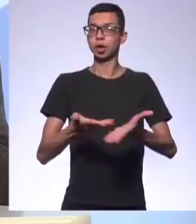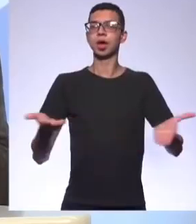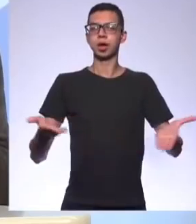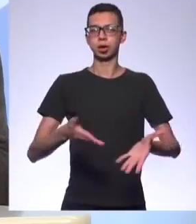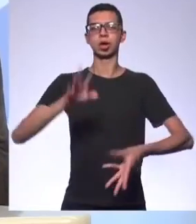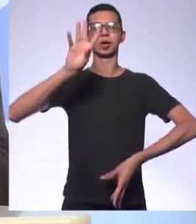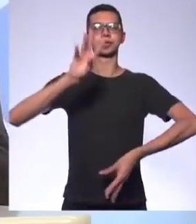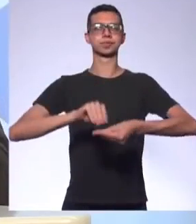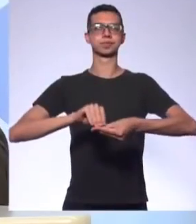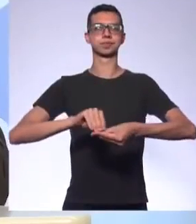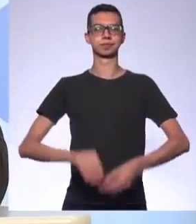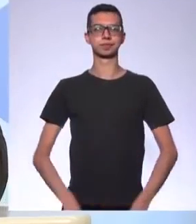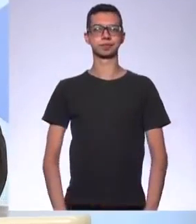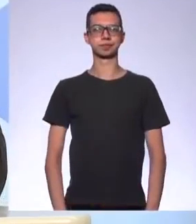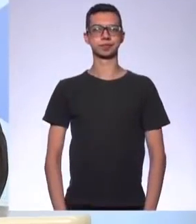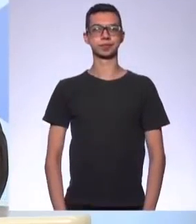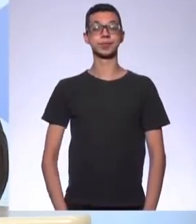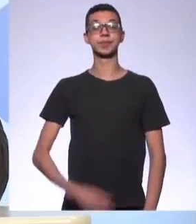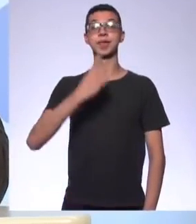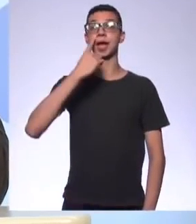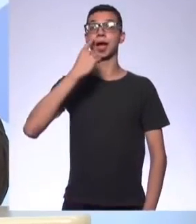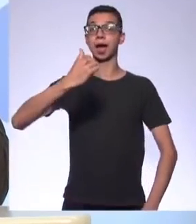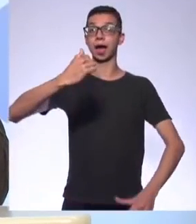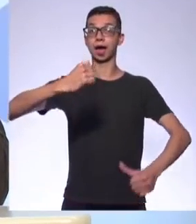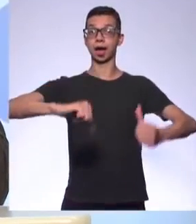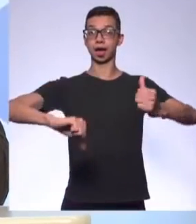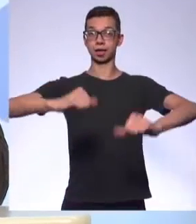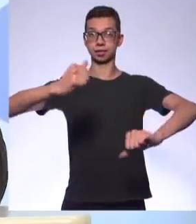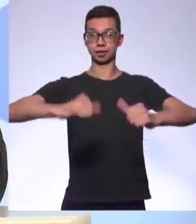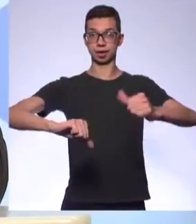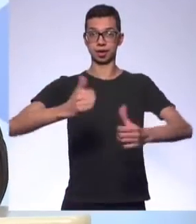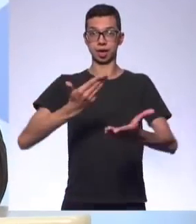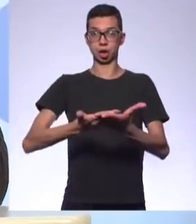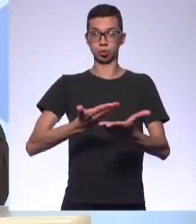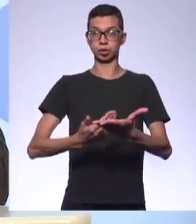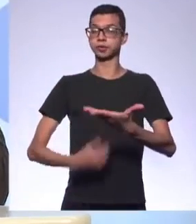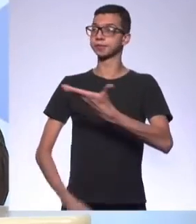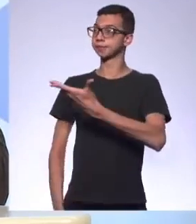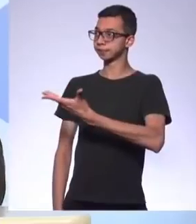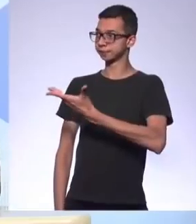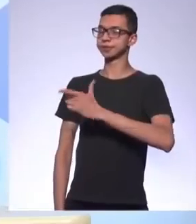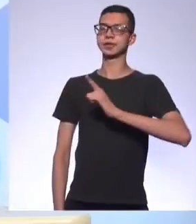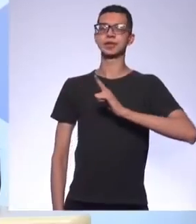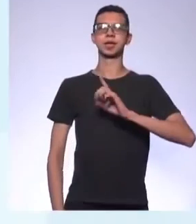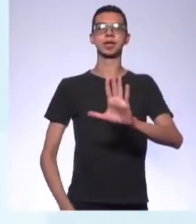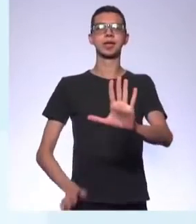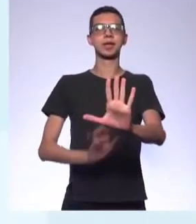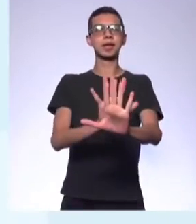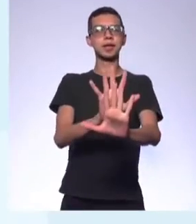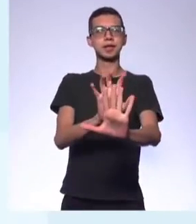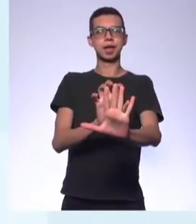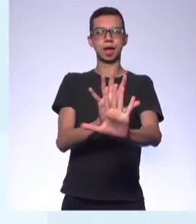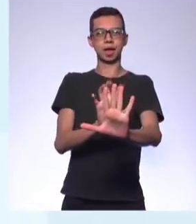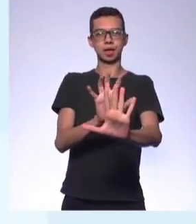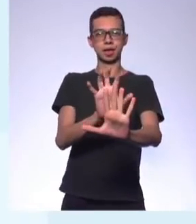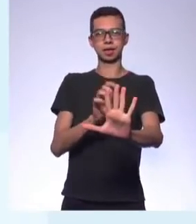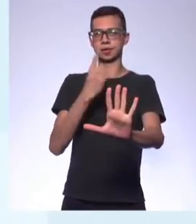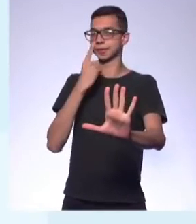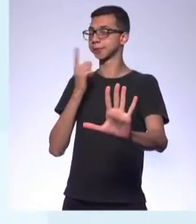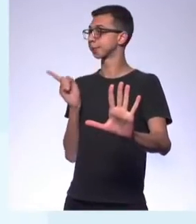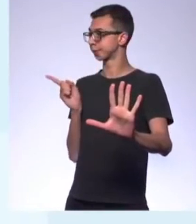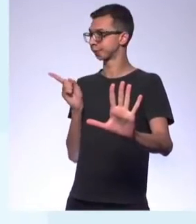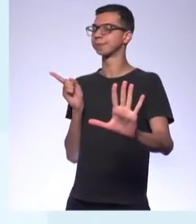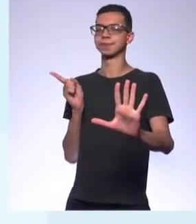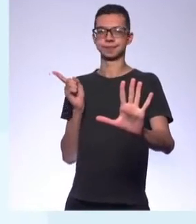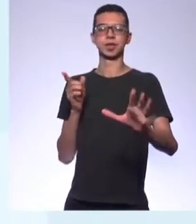finalizar, analise aí a aula com o QR Code que vai ser colocado pela nossa produção, a melhor equipe técnica de